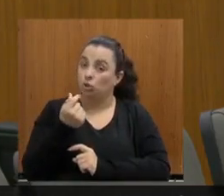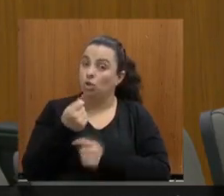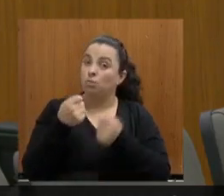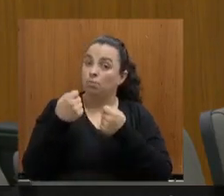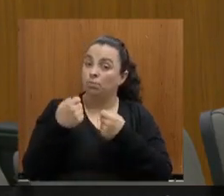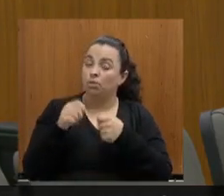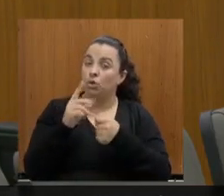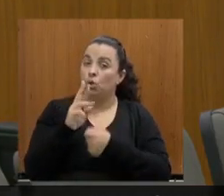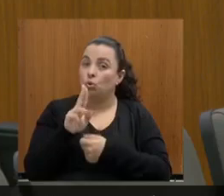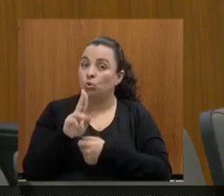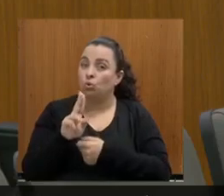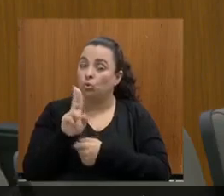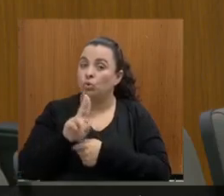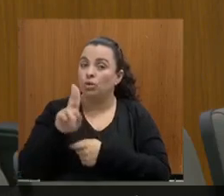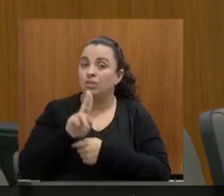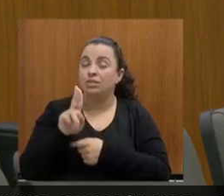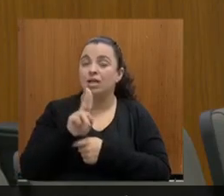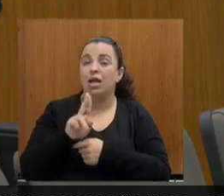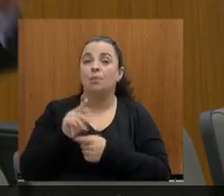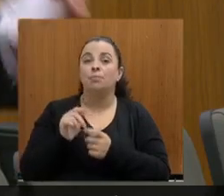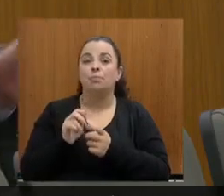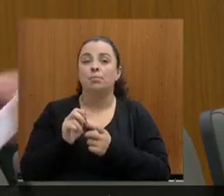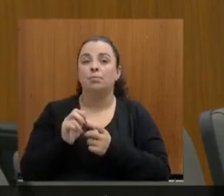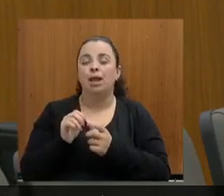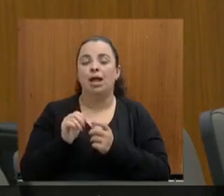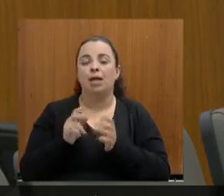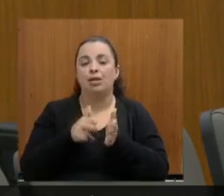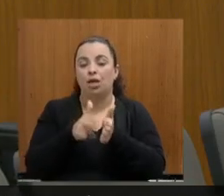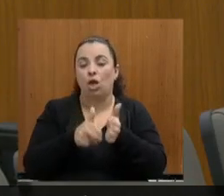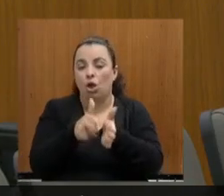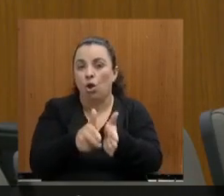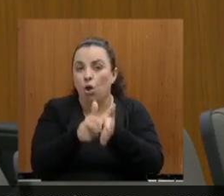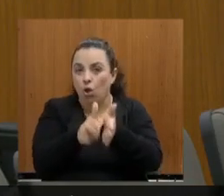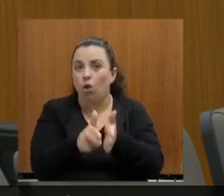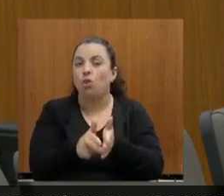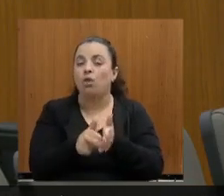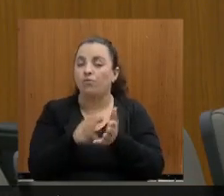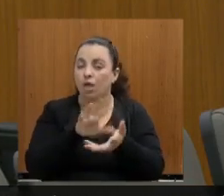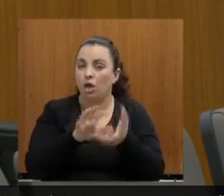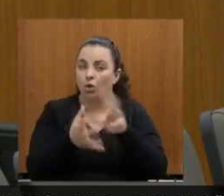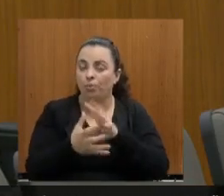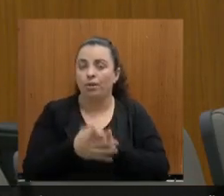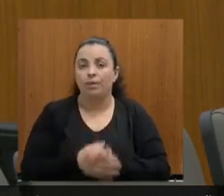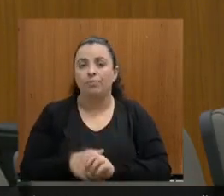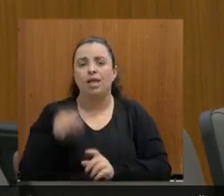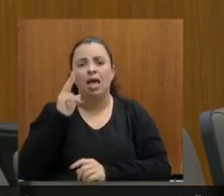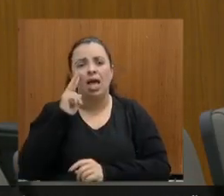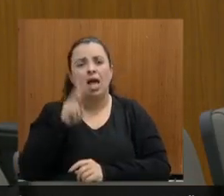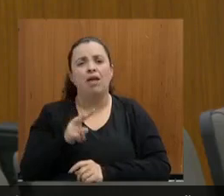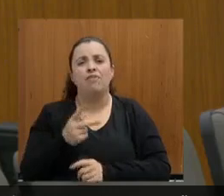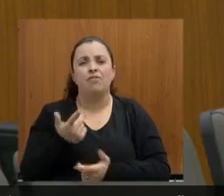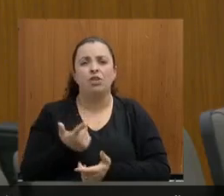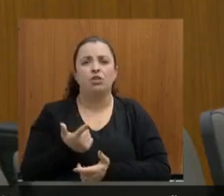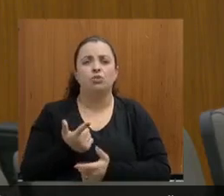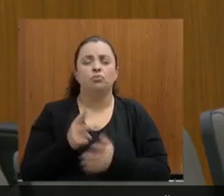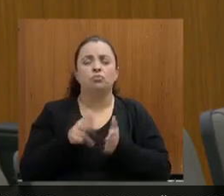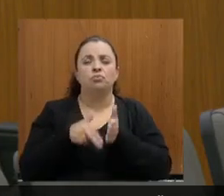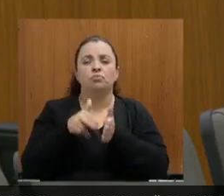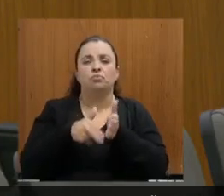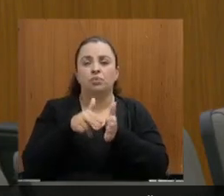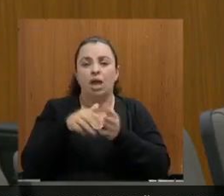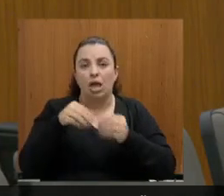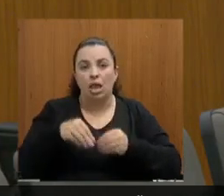nos vemos Aqueles tritrens né atravessando as rodovias e levando a celulose